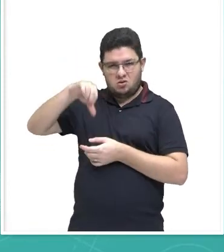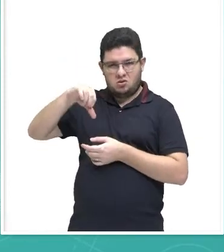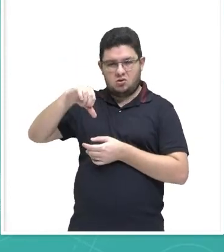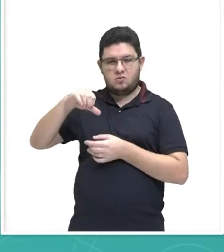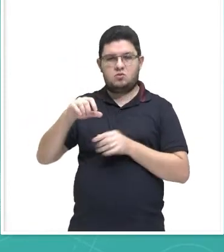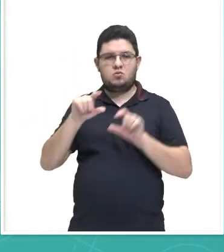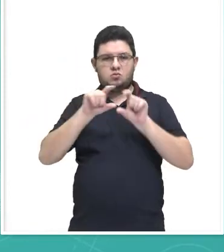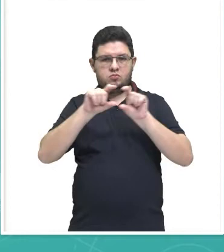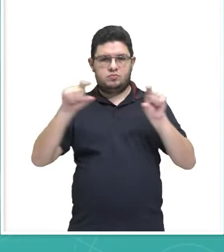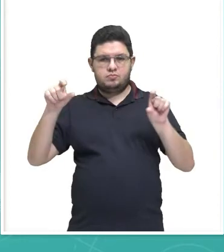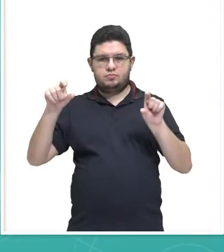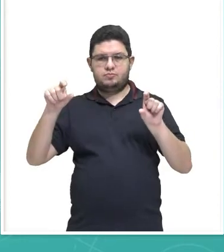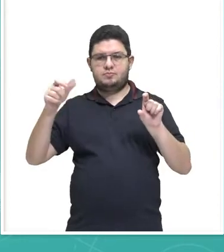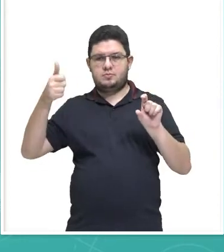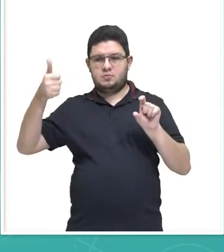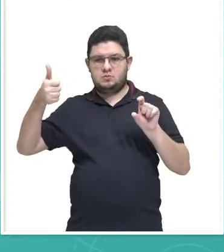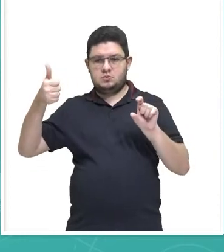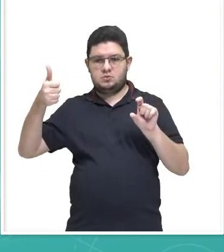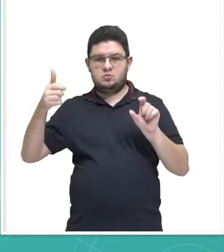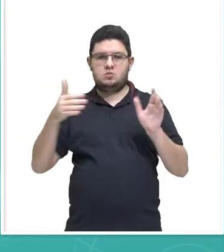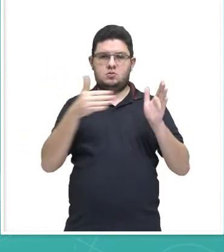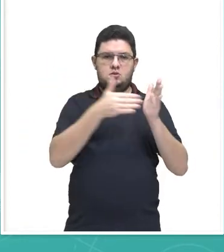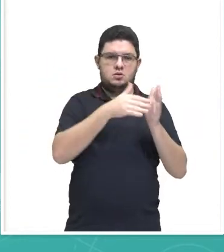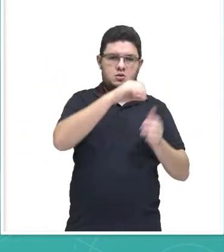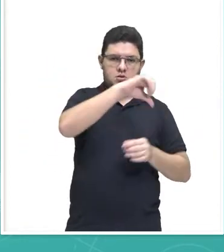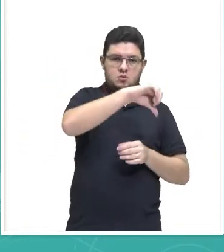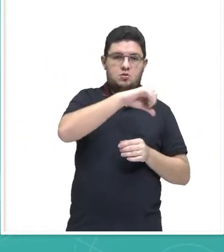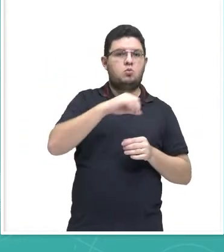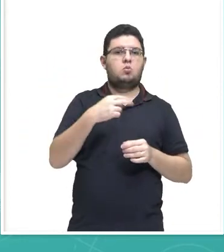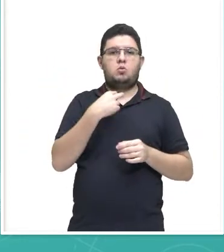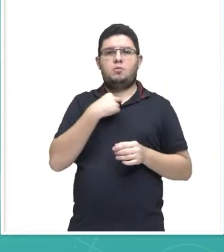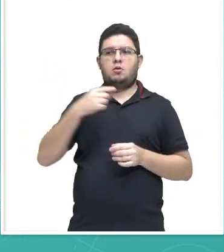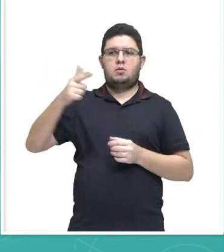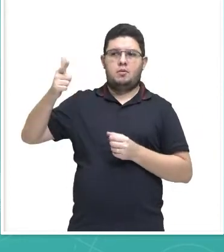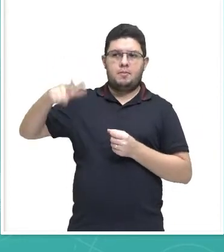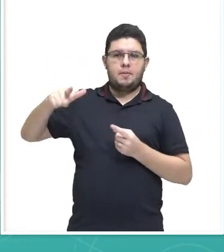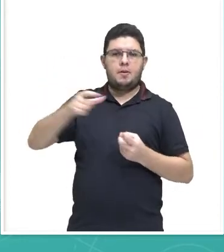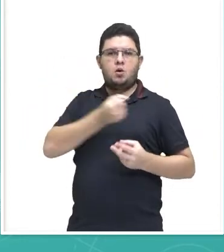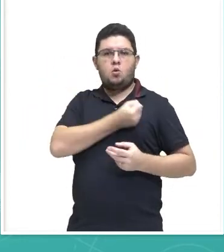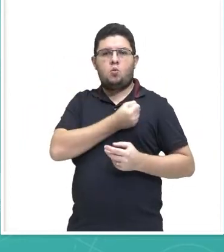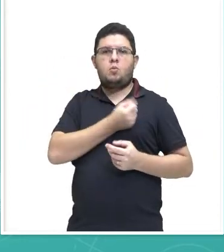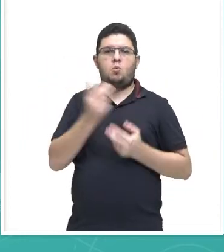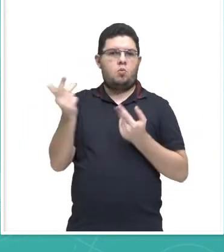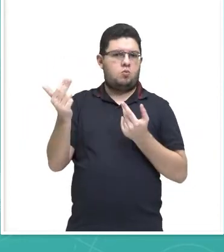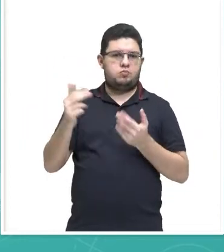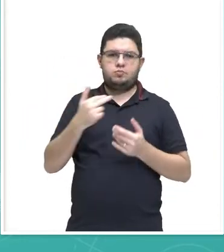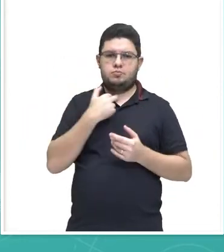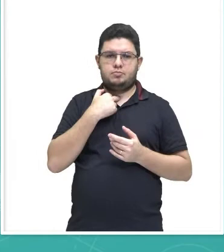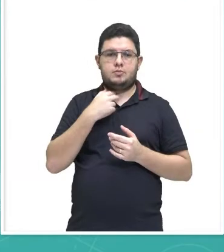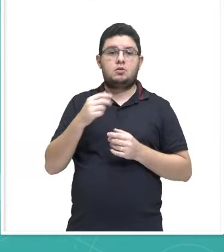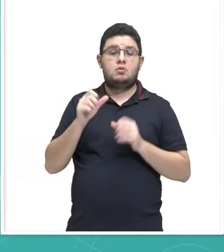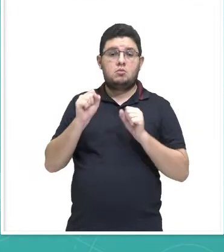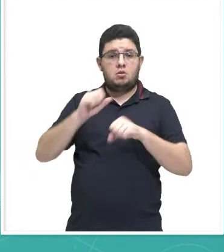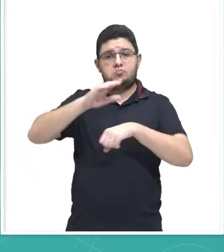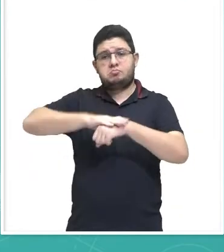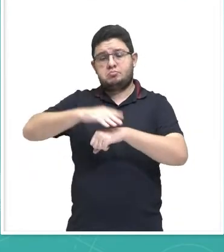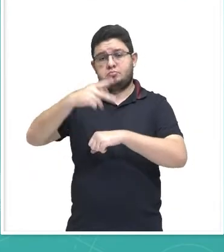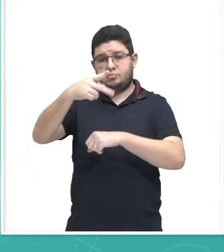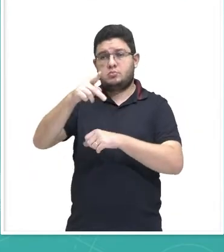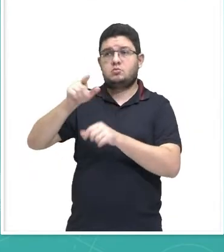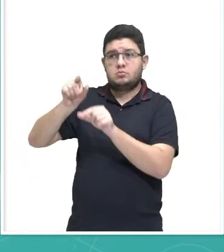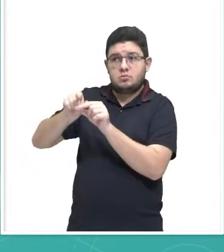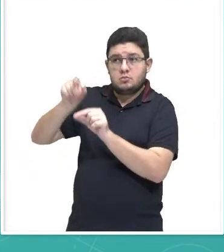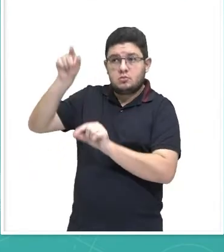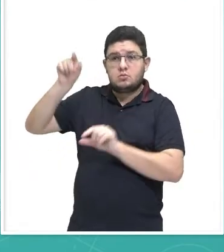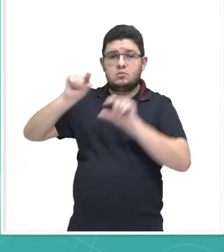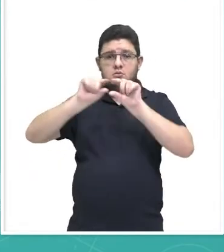1 a 9 sem repetir. E aí vocês podem escolher se vão por fila ou se vão por coluna,